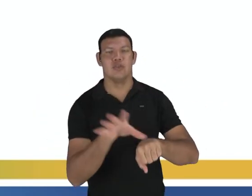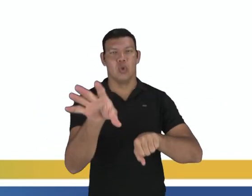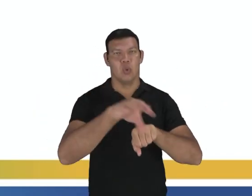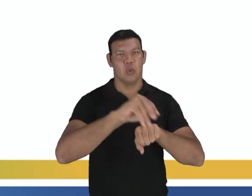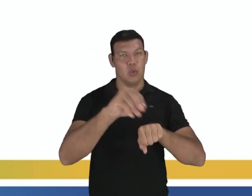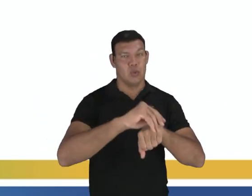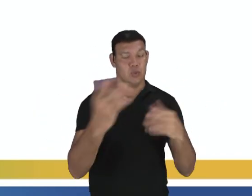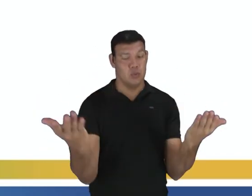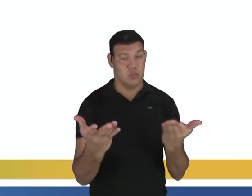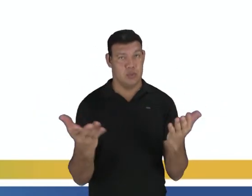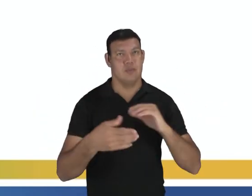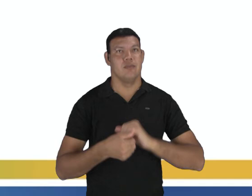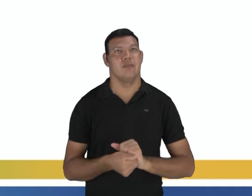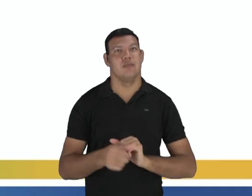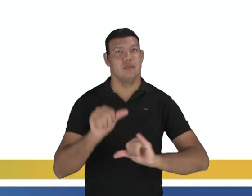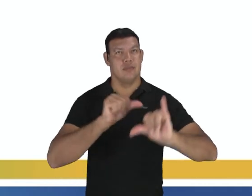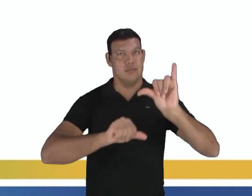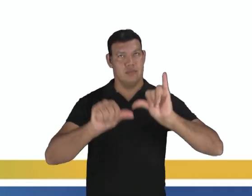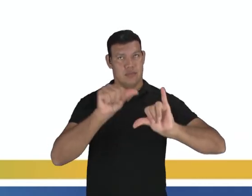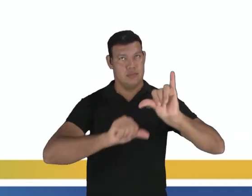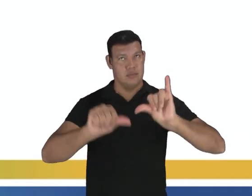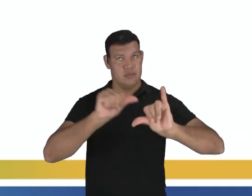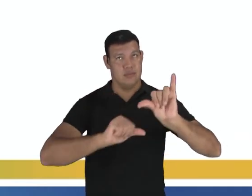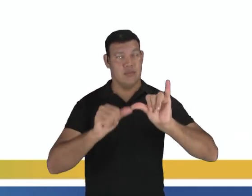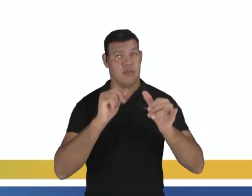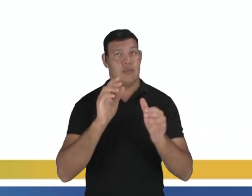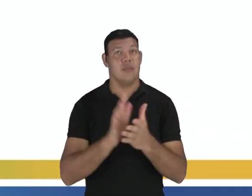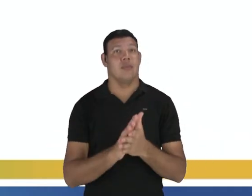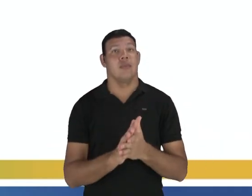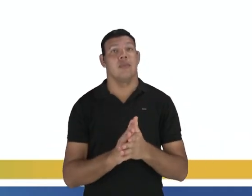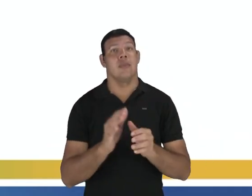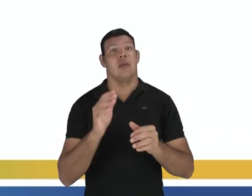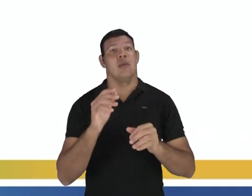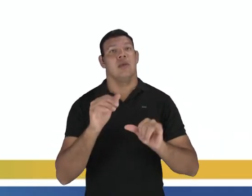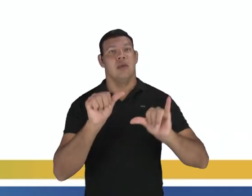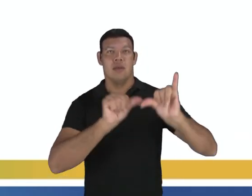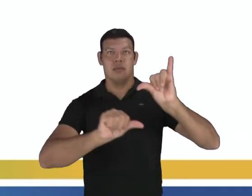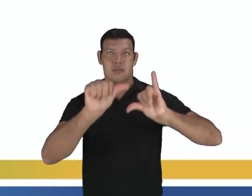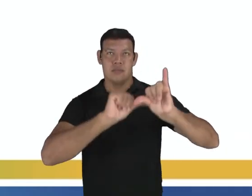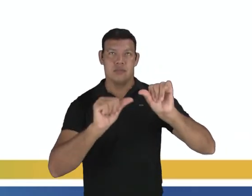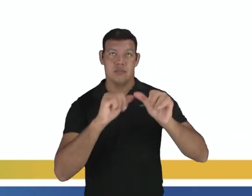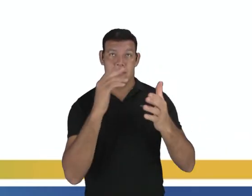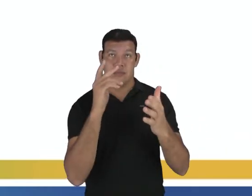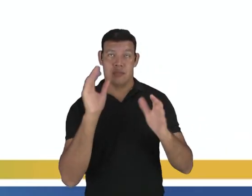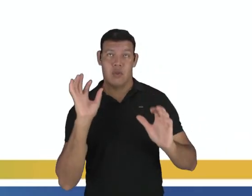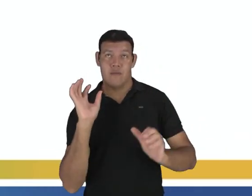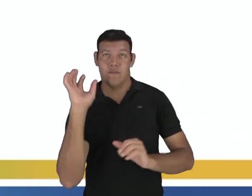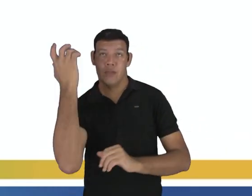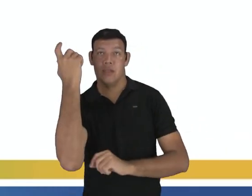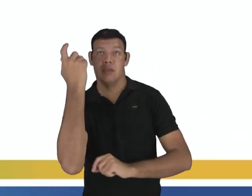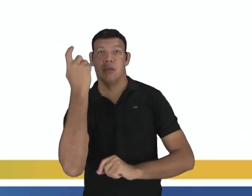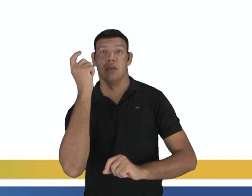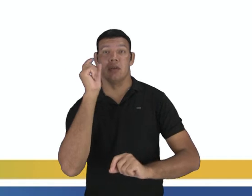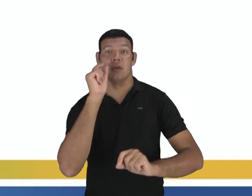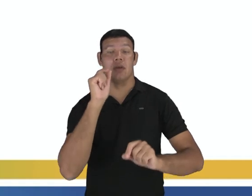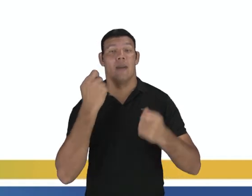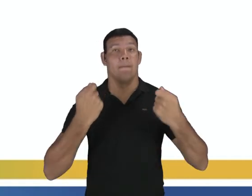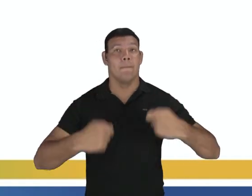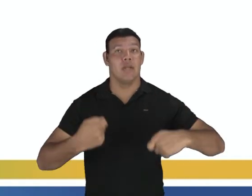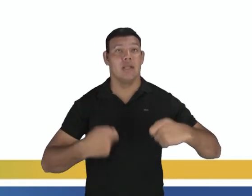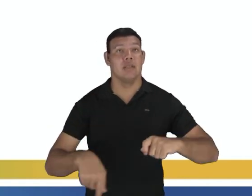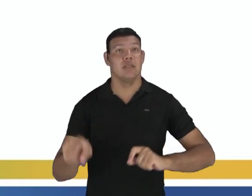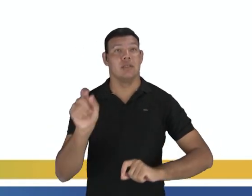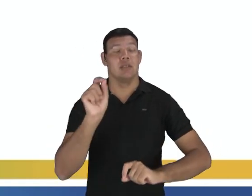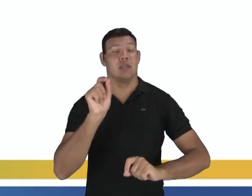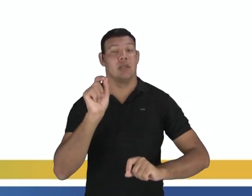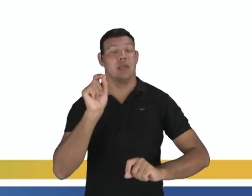conhecimentos. Em reações químicas, as reações químicas, são fenômenos em que